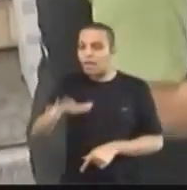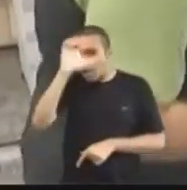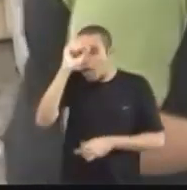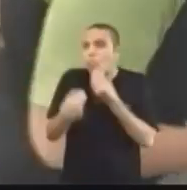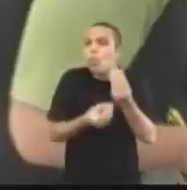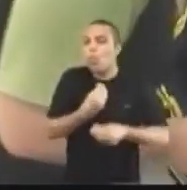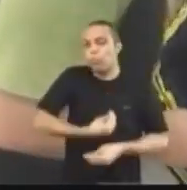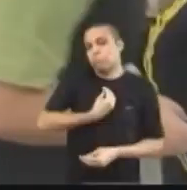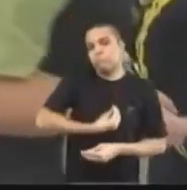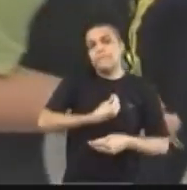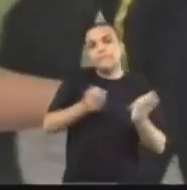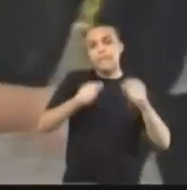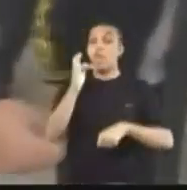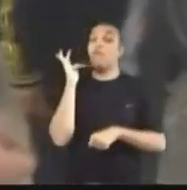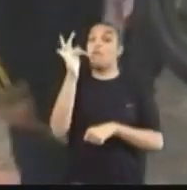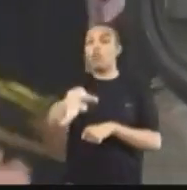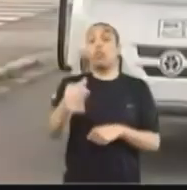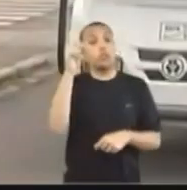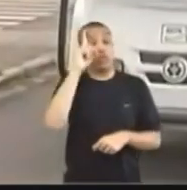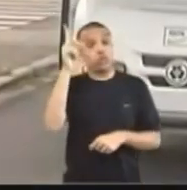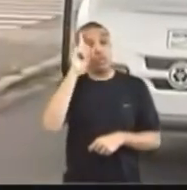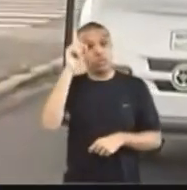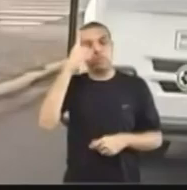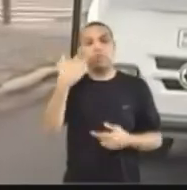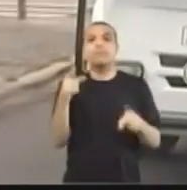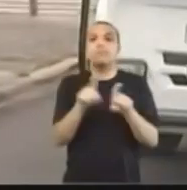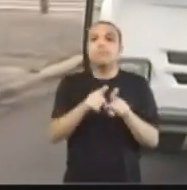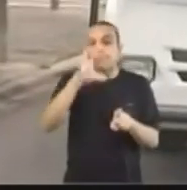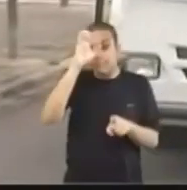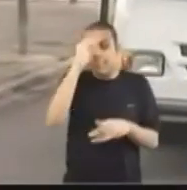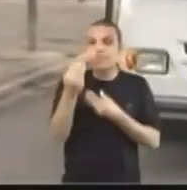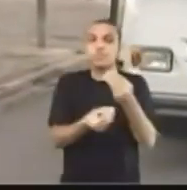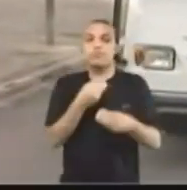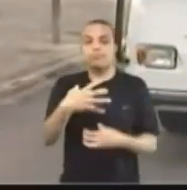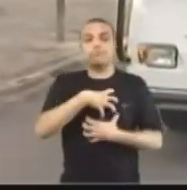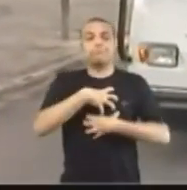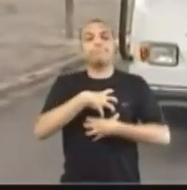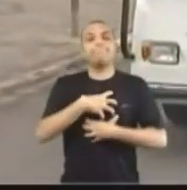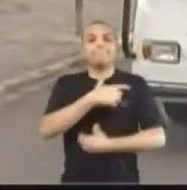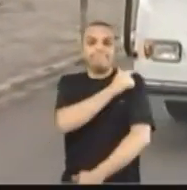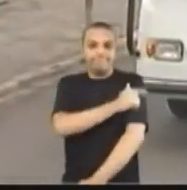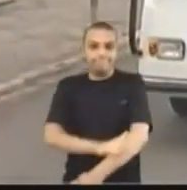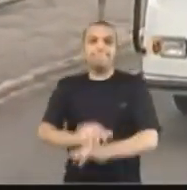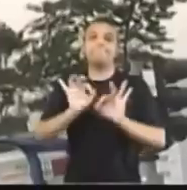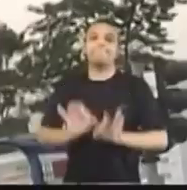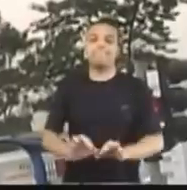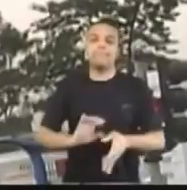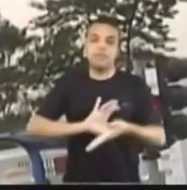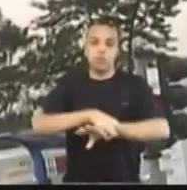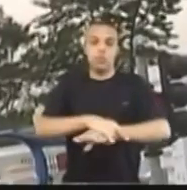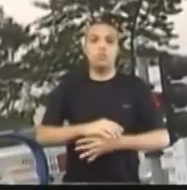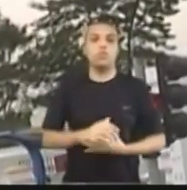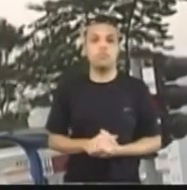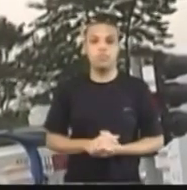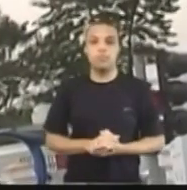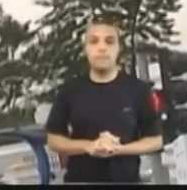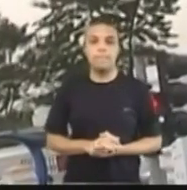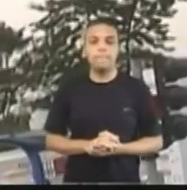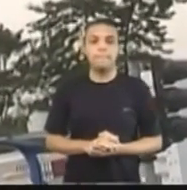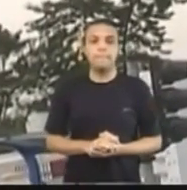experiências que enfrentarão no dia a dia e aprendem a adotar um comportamento seguro vermelho eu